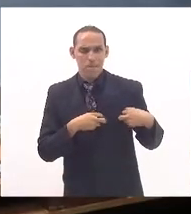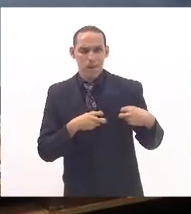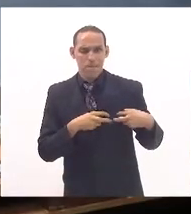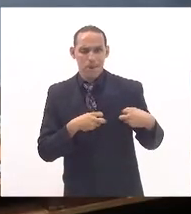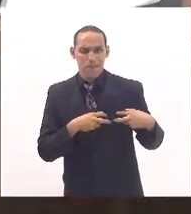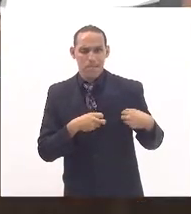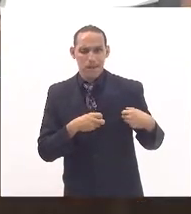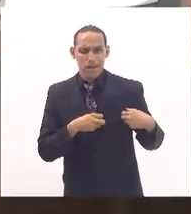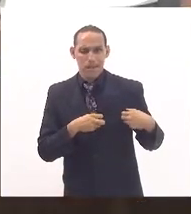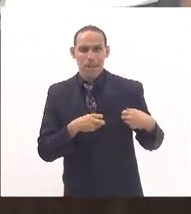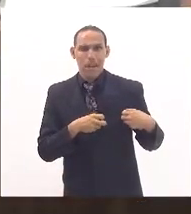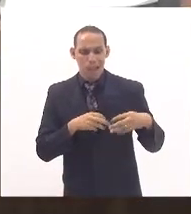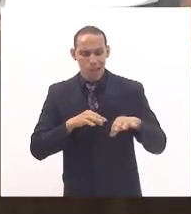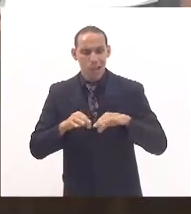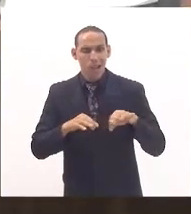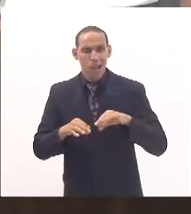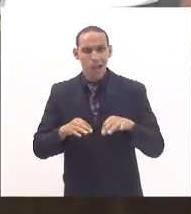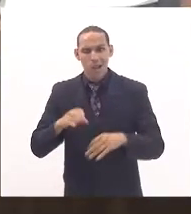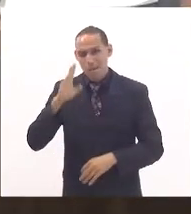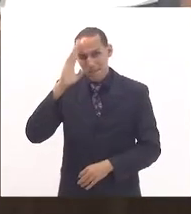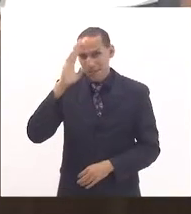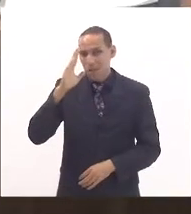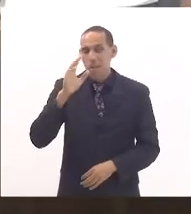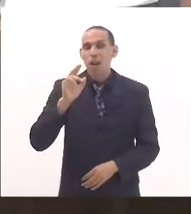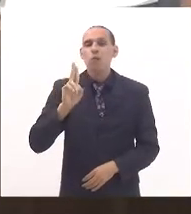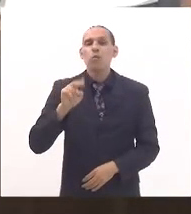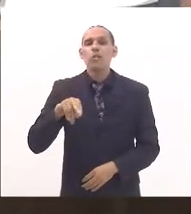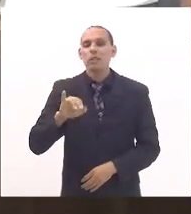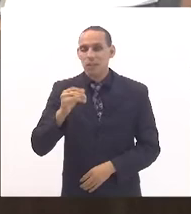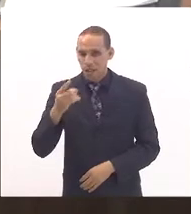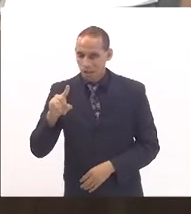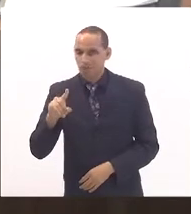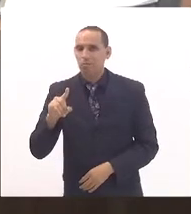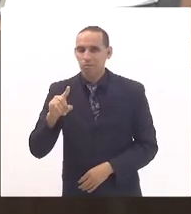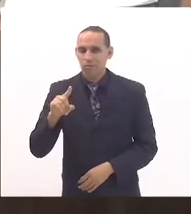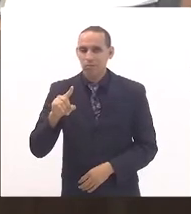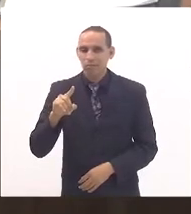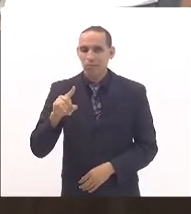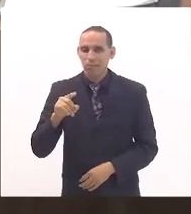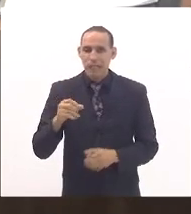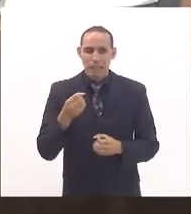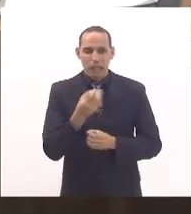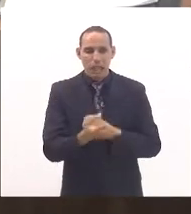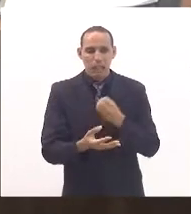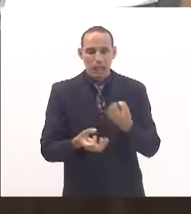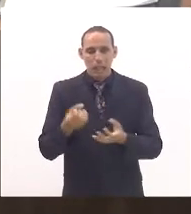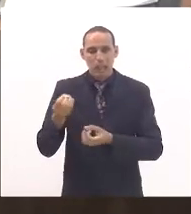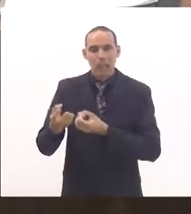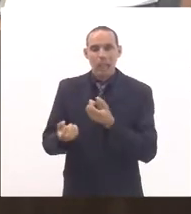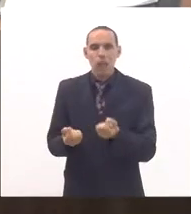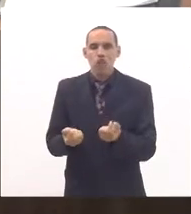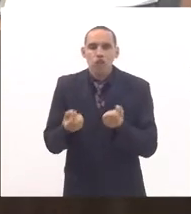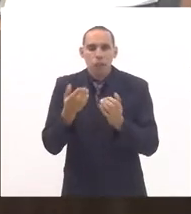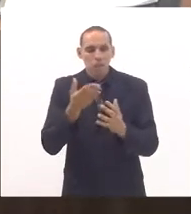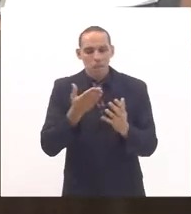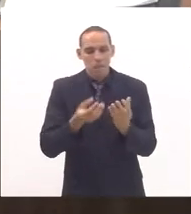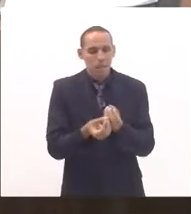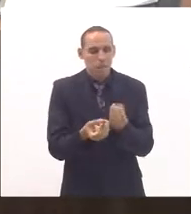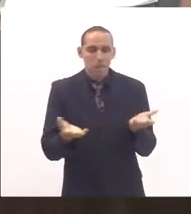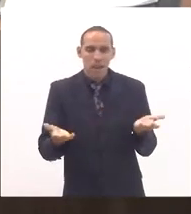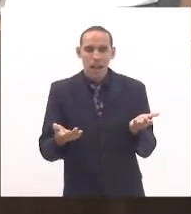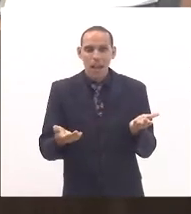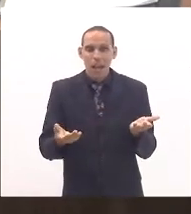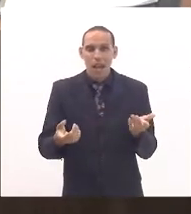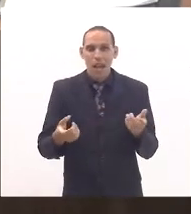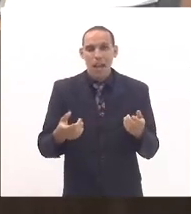com o controle majoritário da União, aí tá certo, que distribui os dividendos aos